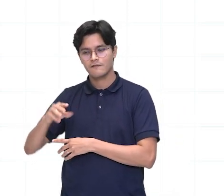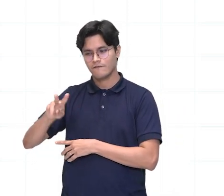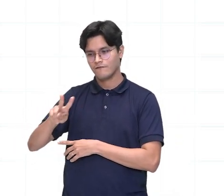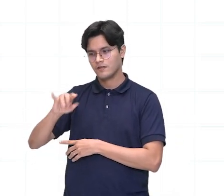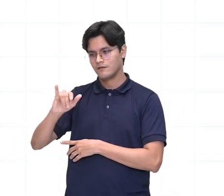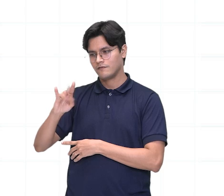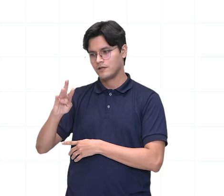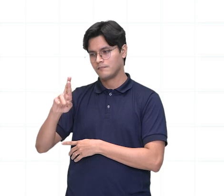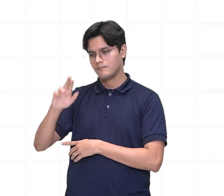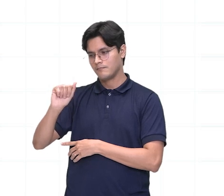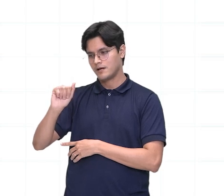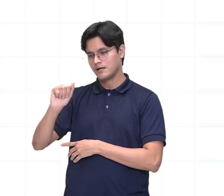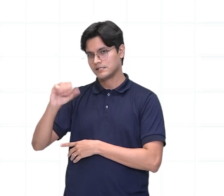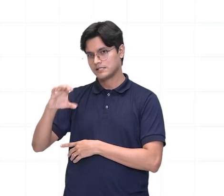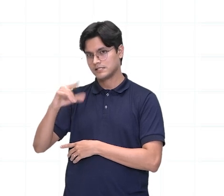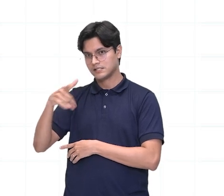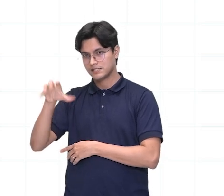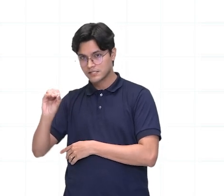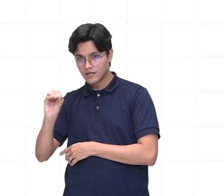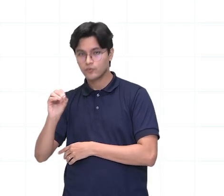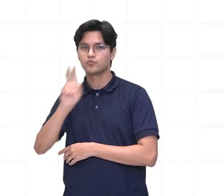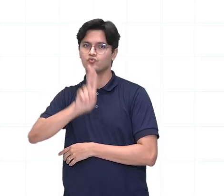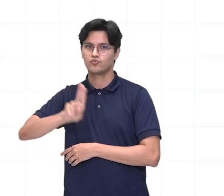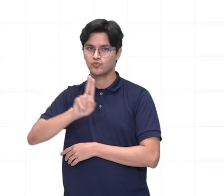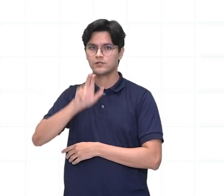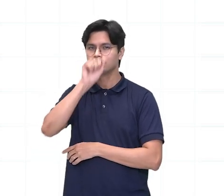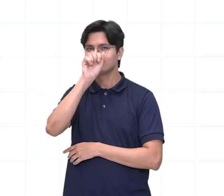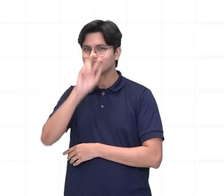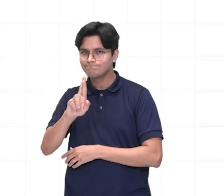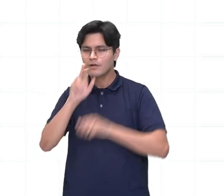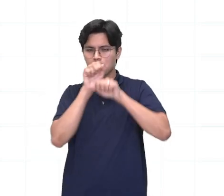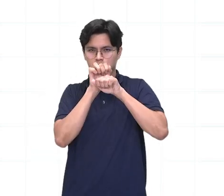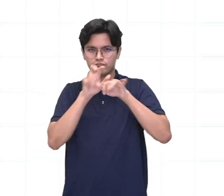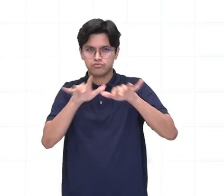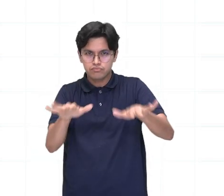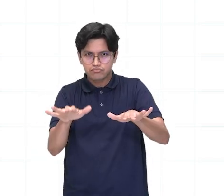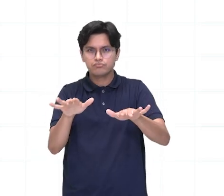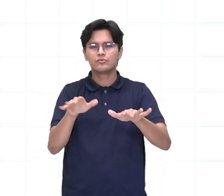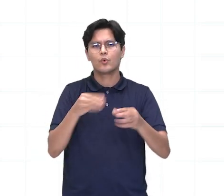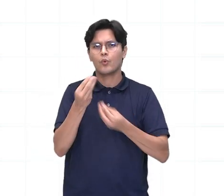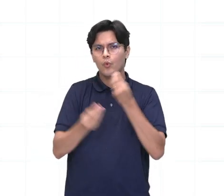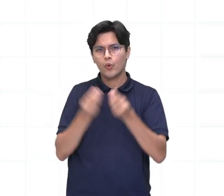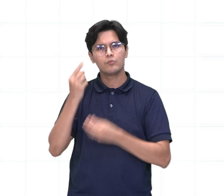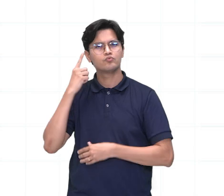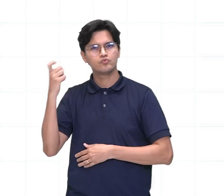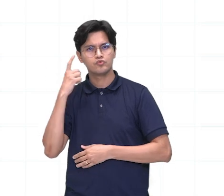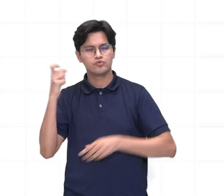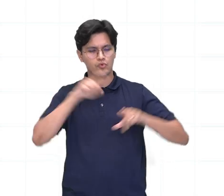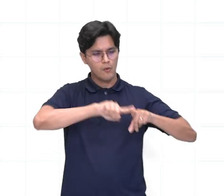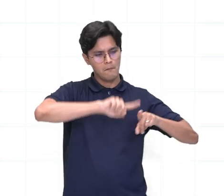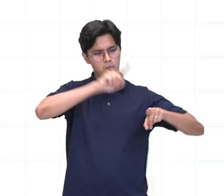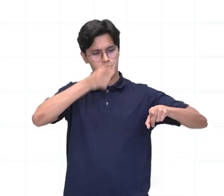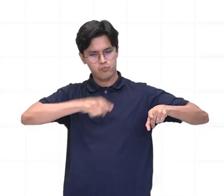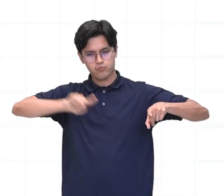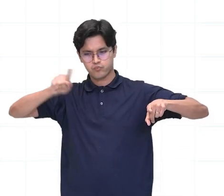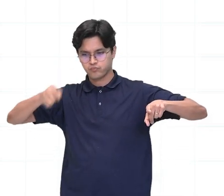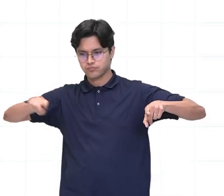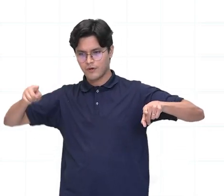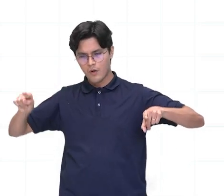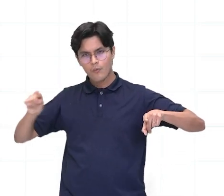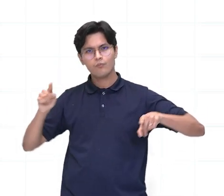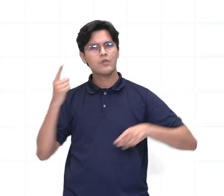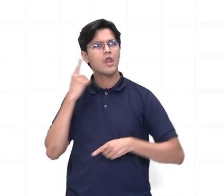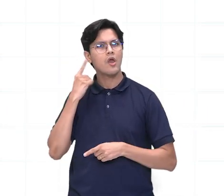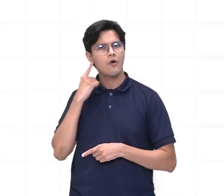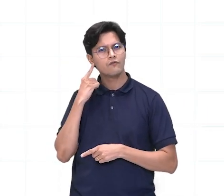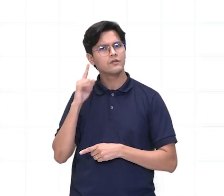essa vibração para o ar em forma de ondas sonoras que chegam aos nossos ouvidos e são